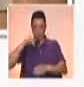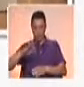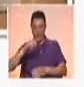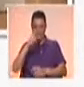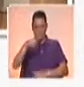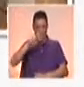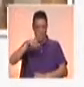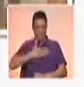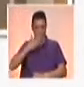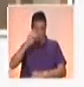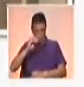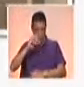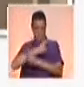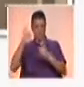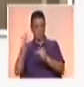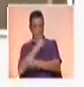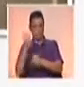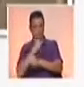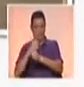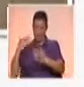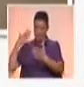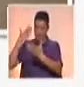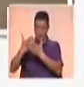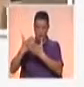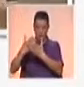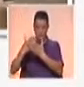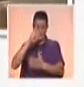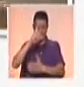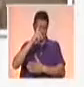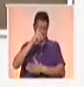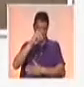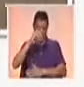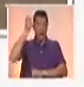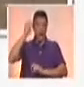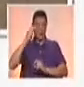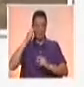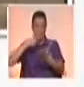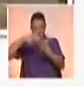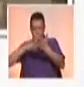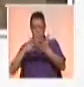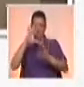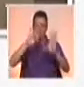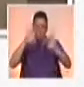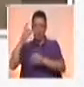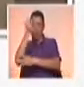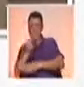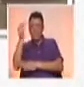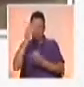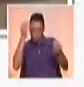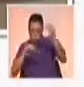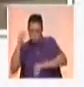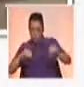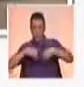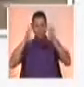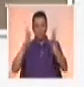Fernando Azevedo. Do vasto trabalho realizado ao longo de 6 décadas, são apresentadas pinturas, colagens, desenhos e ilustrações,